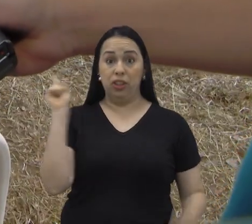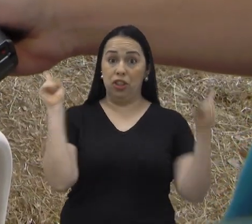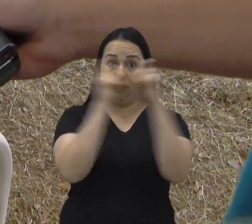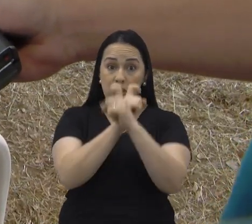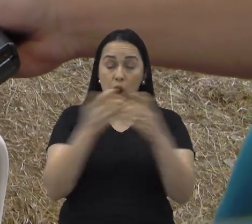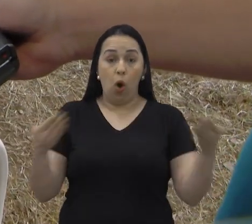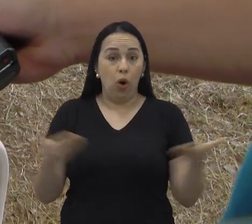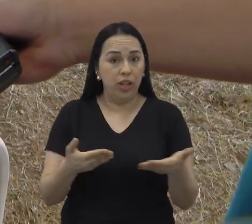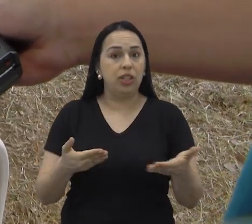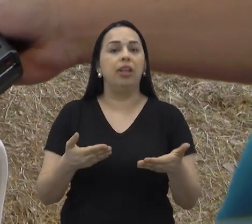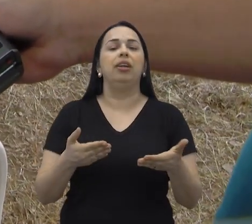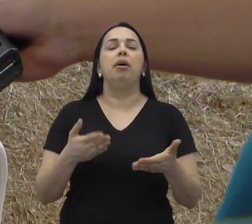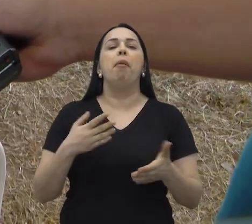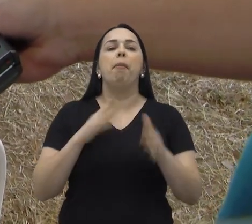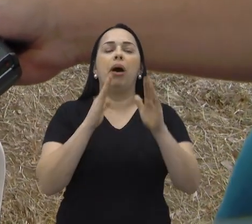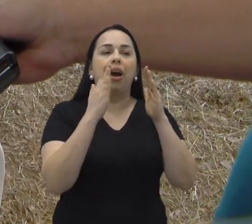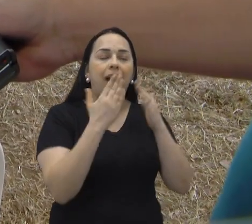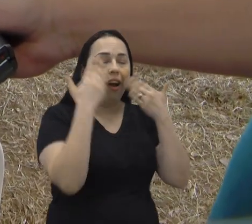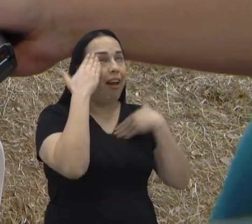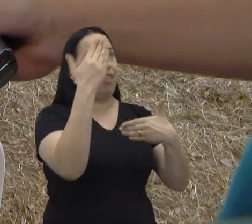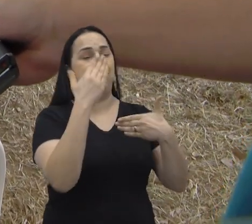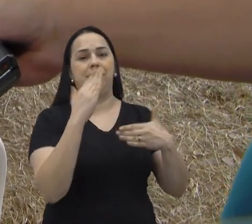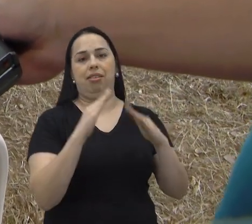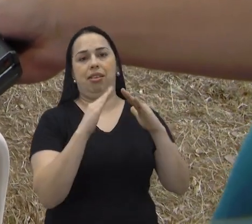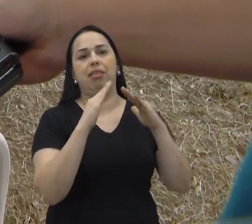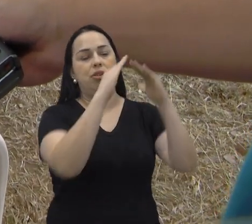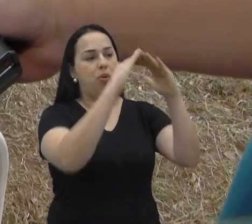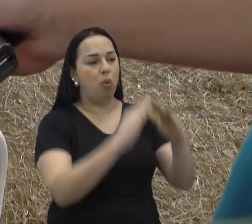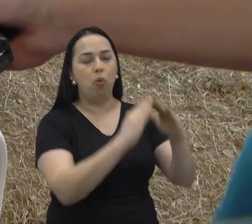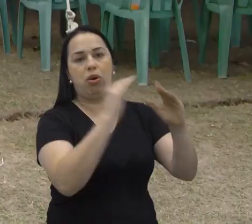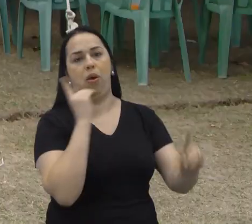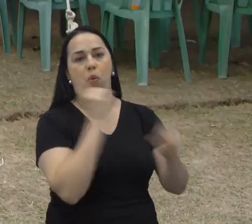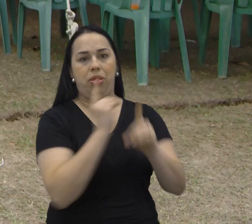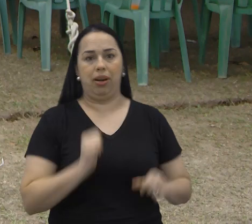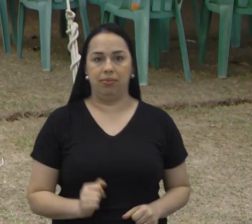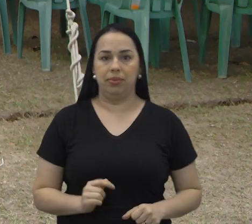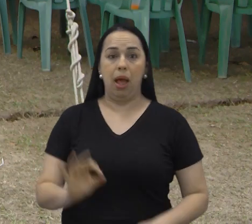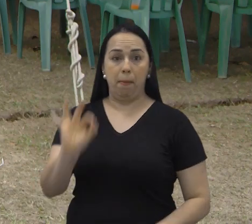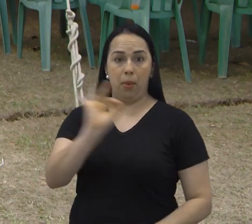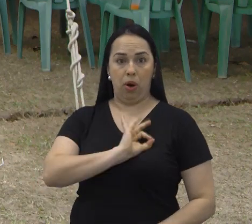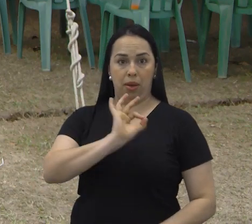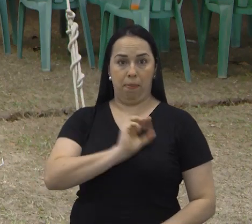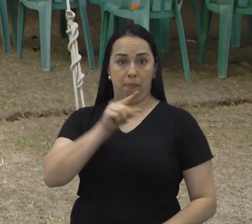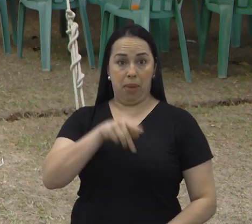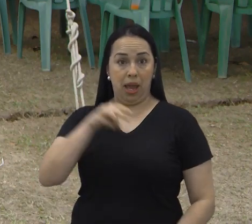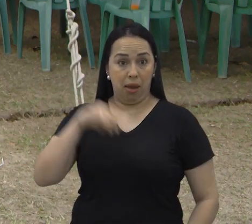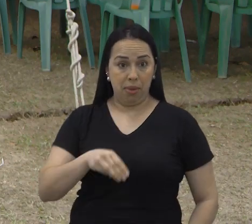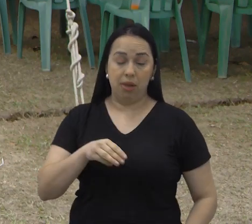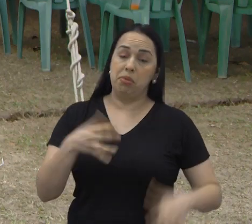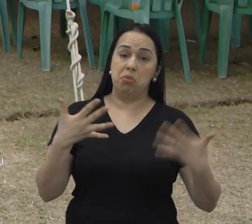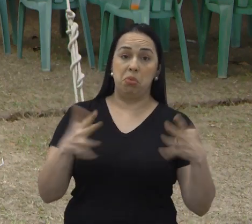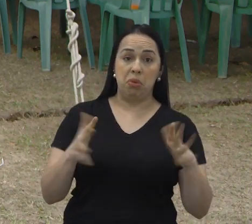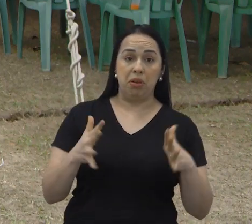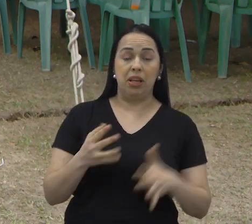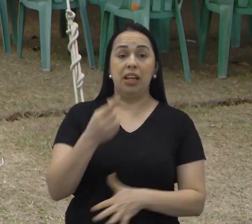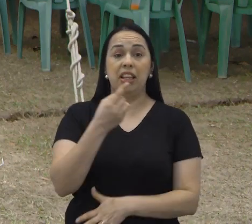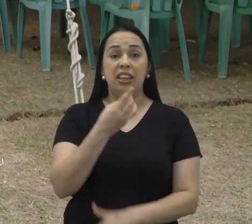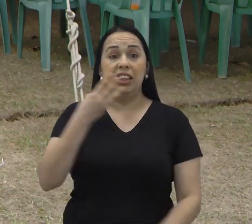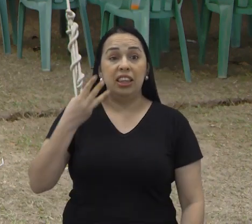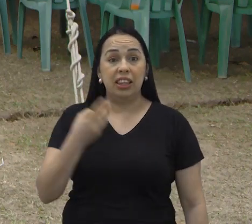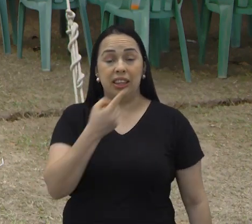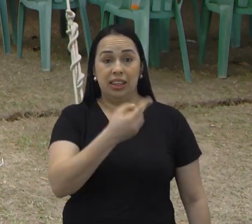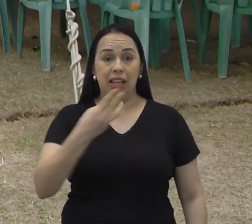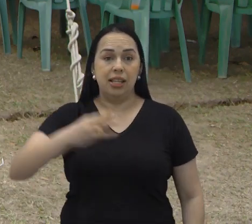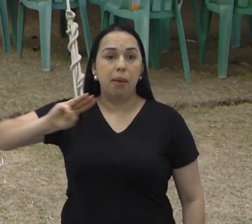hoje tá sendo, que eu não tô aguentando não. Ainda bem que eu achei aqui, vou parar para fazer a massagem, senão não aguentava não. Segundo a Polícia Militar, neste ano 13 milhões